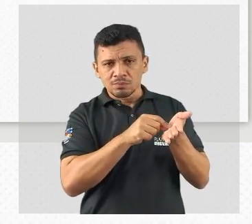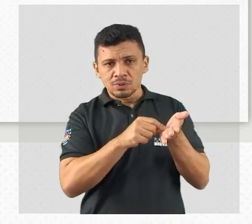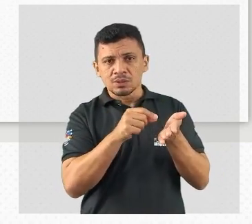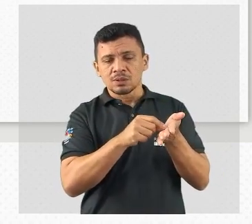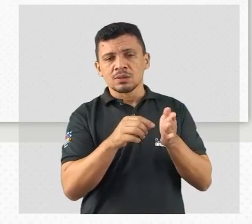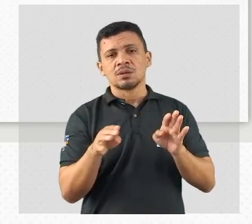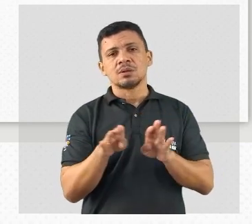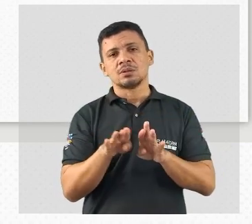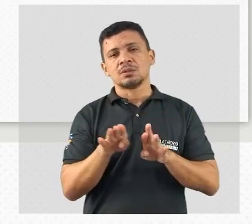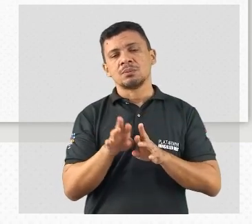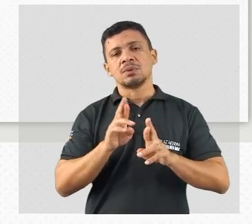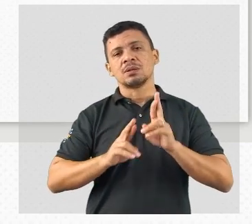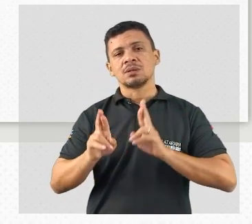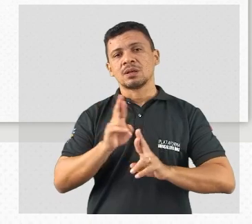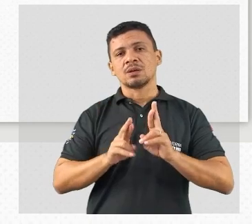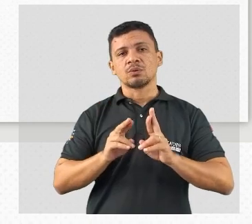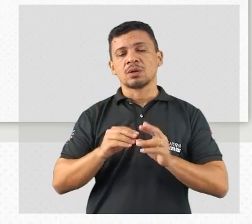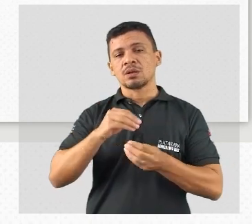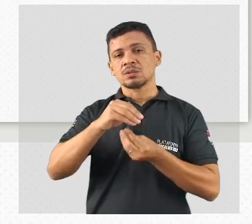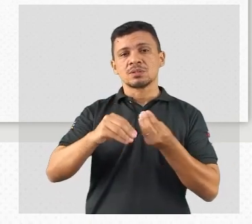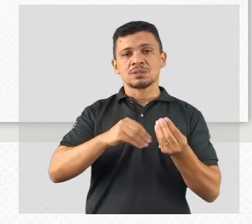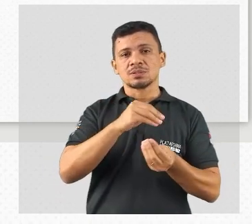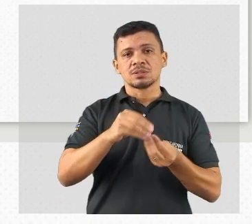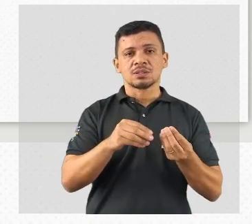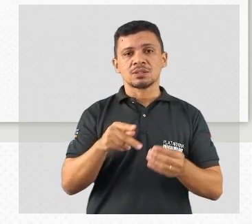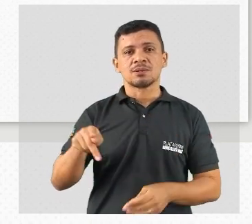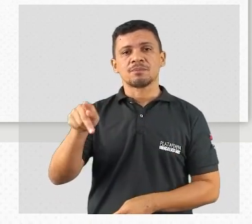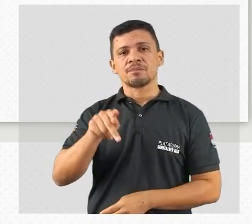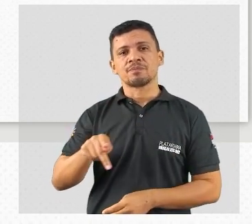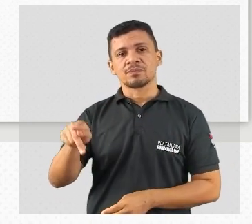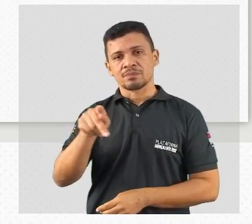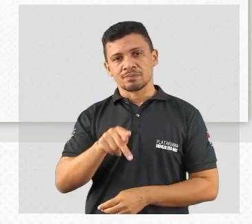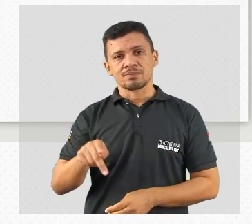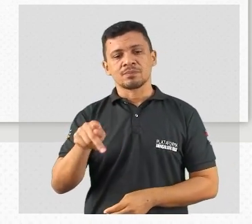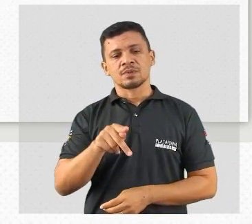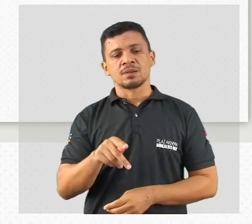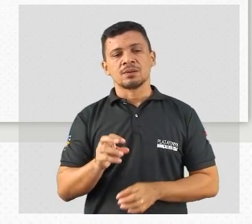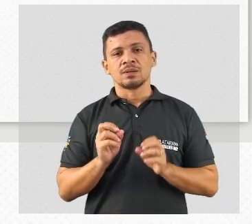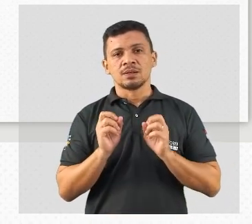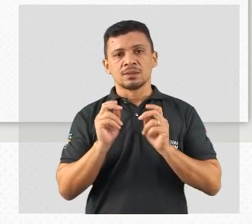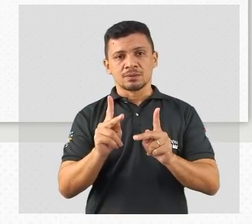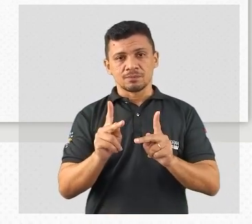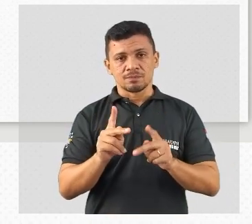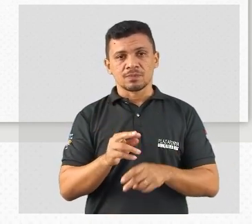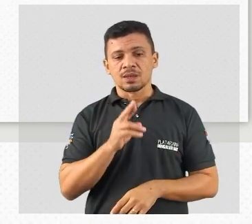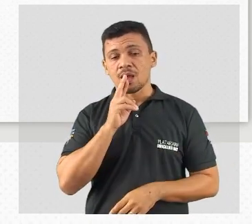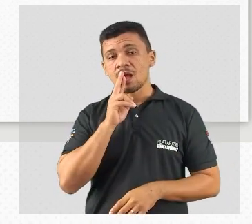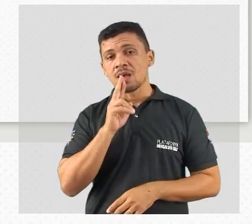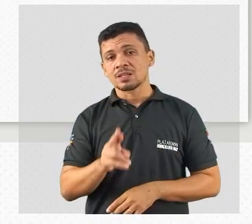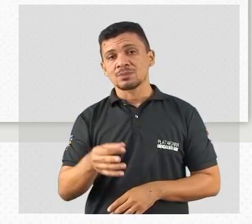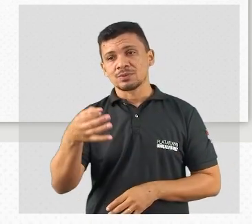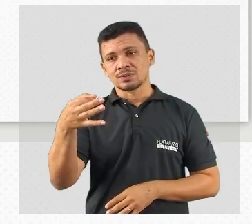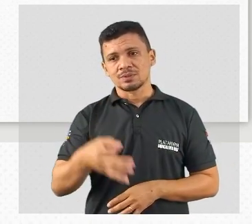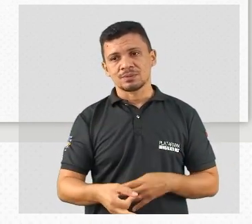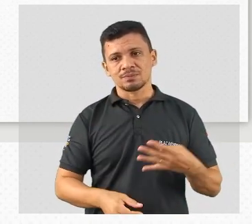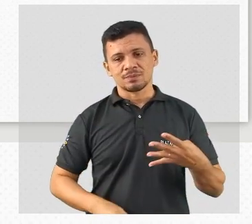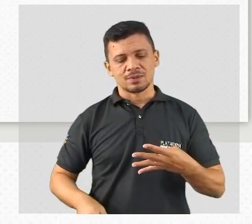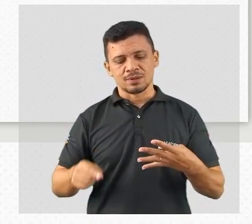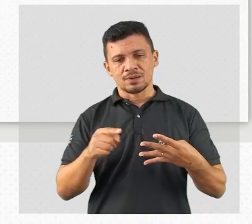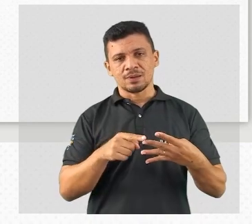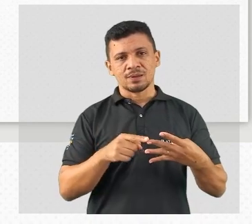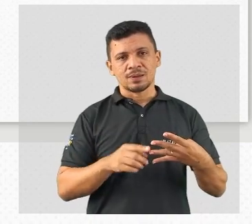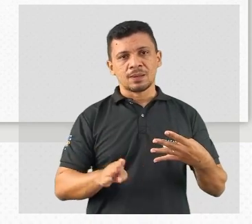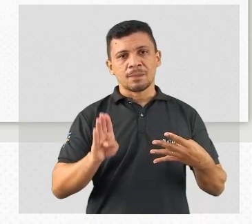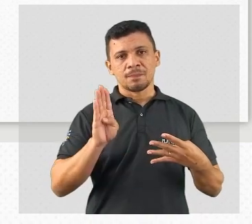está relacionado com a síntese de proteína, assim como os ribossomos, tá? Então, a resposta correta é a nossa letra B.